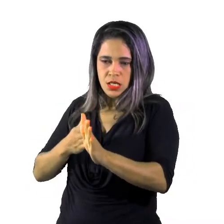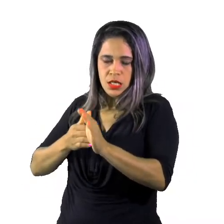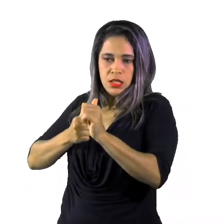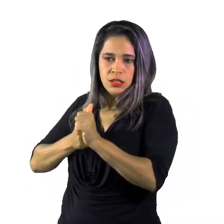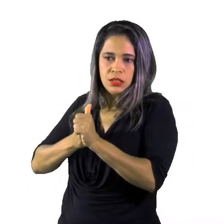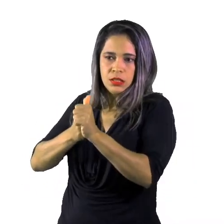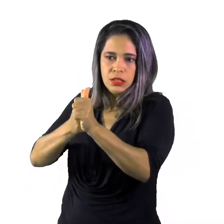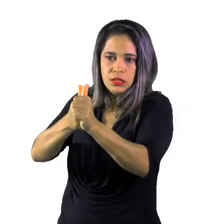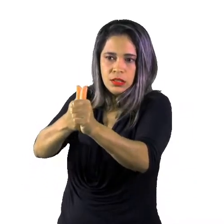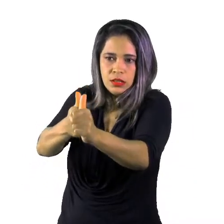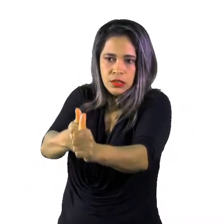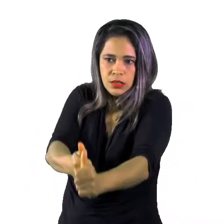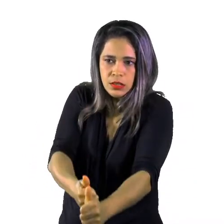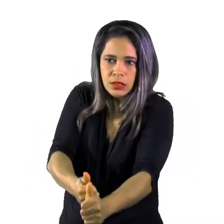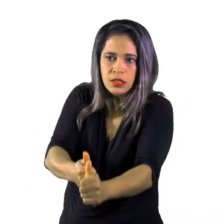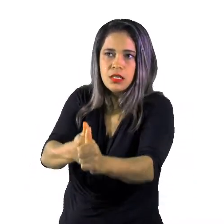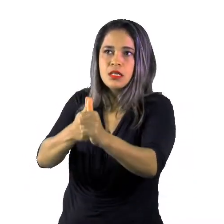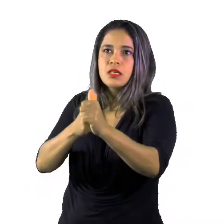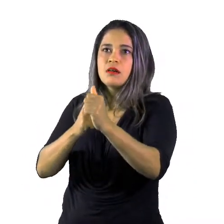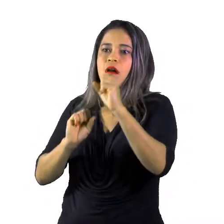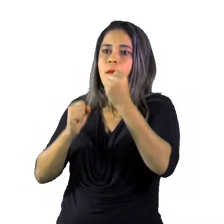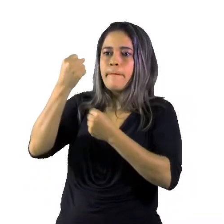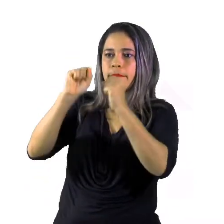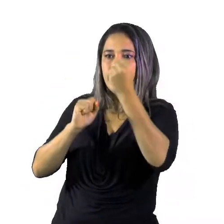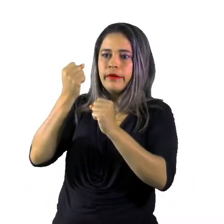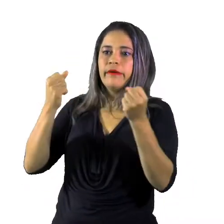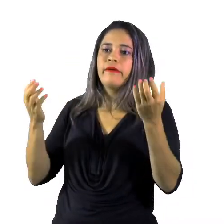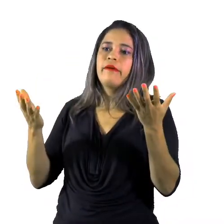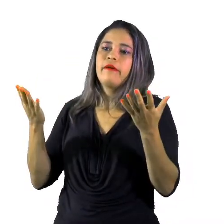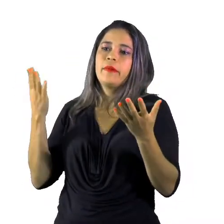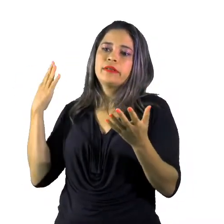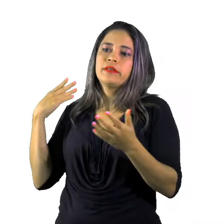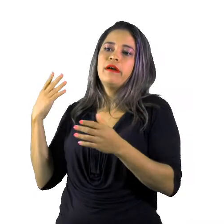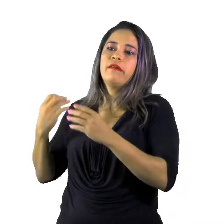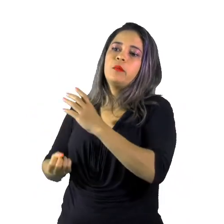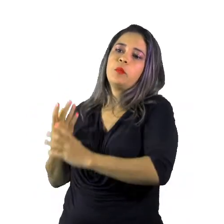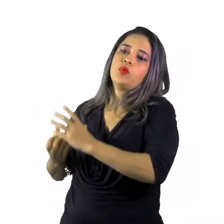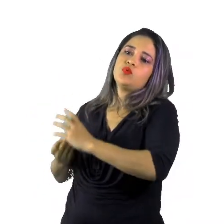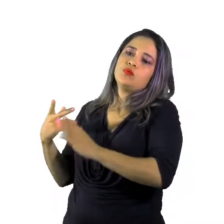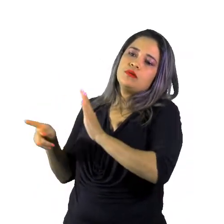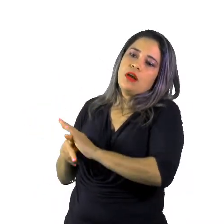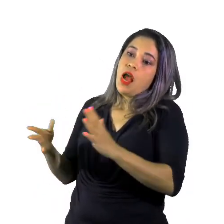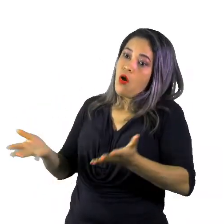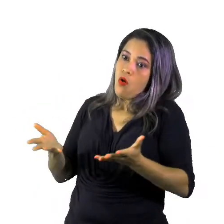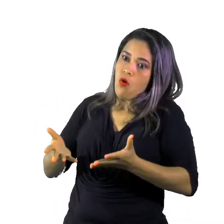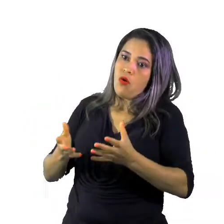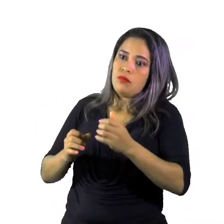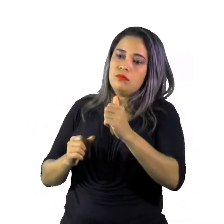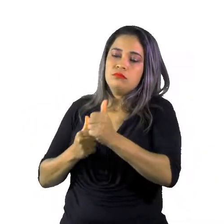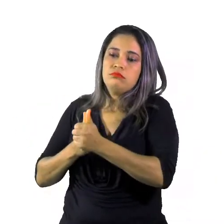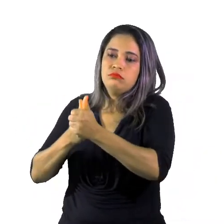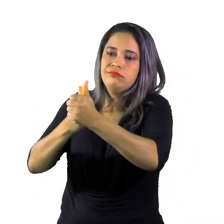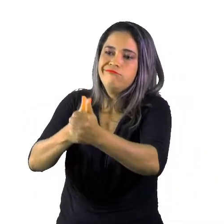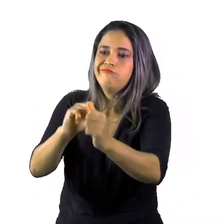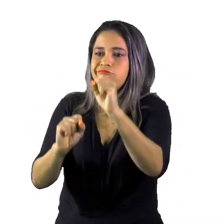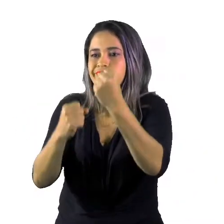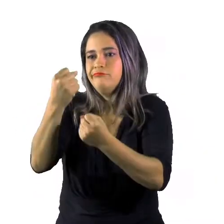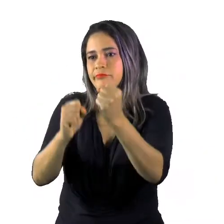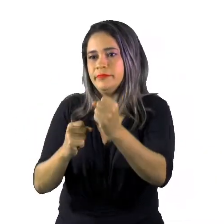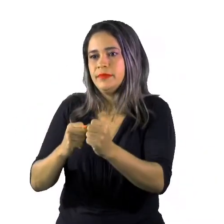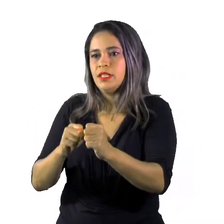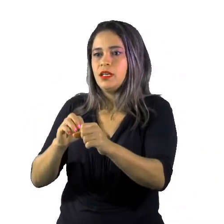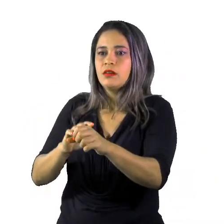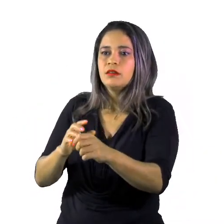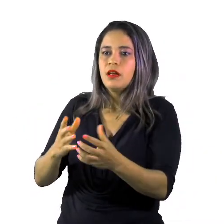não fabrica mais manualmente, ele maneja a máquina que fabrica o produto. E o tempo se tornou